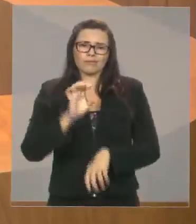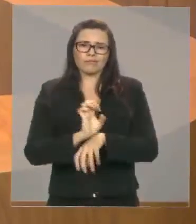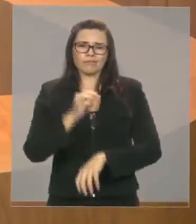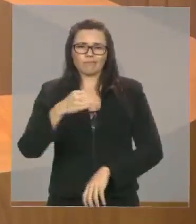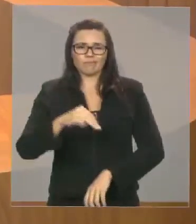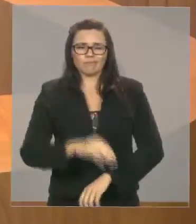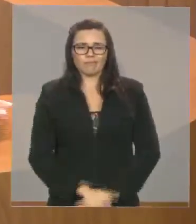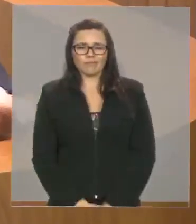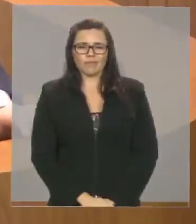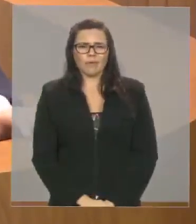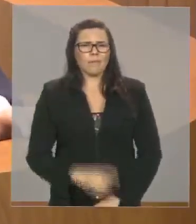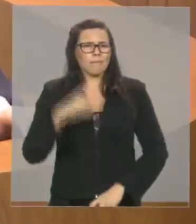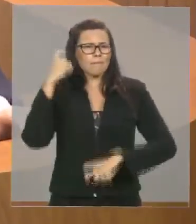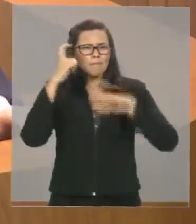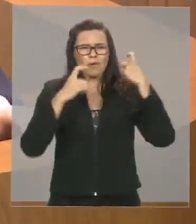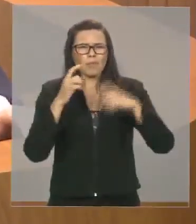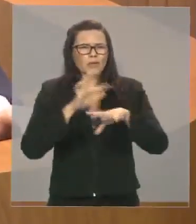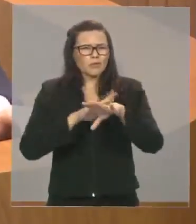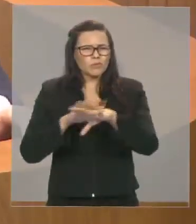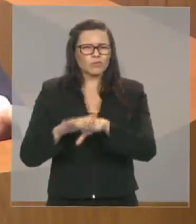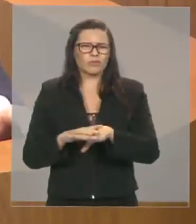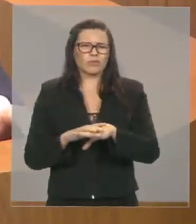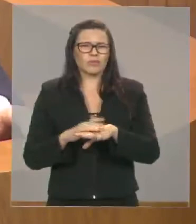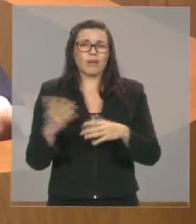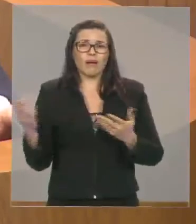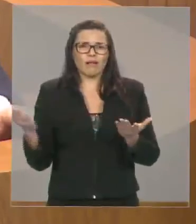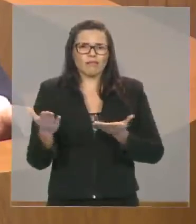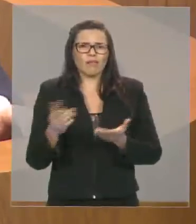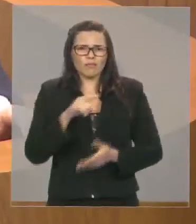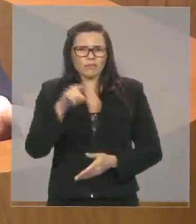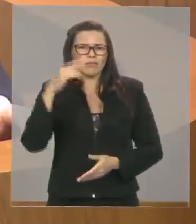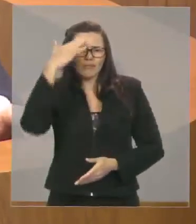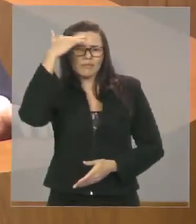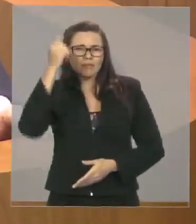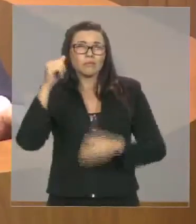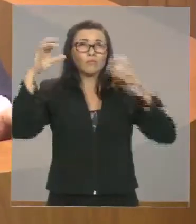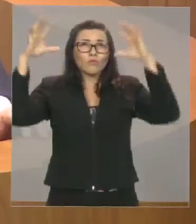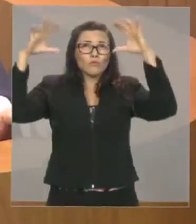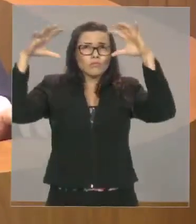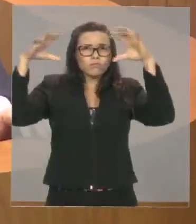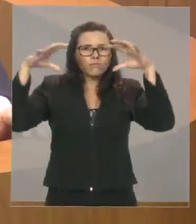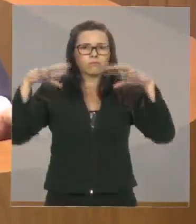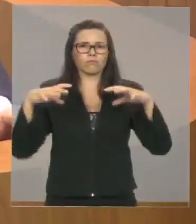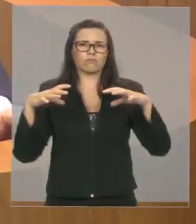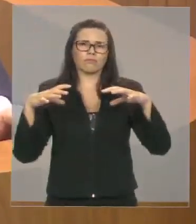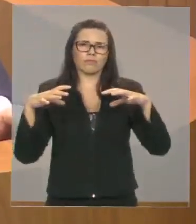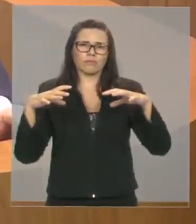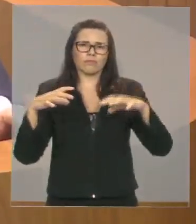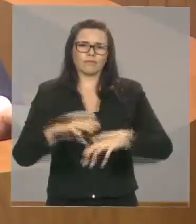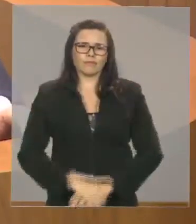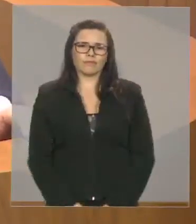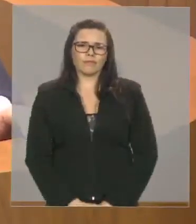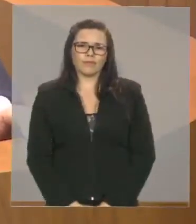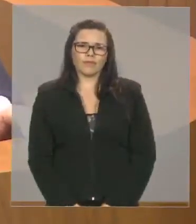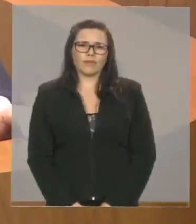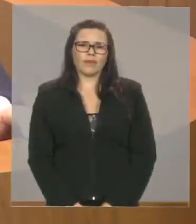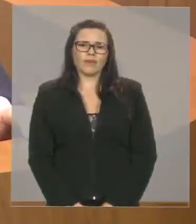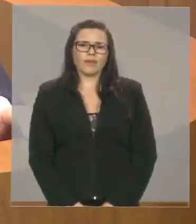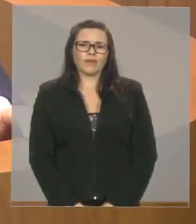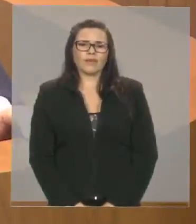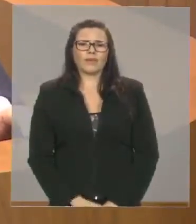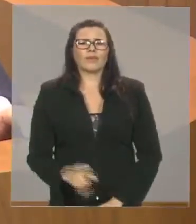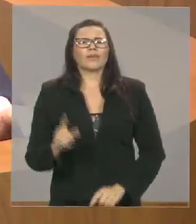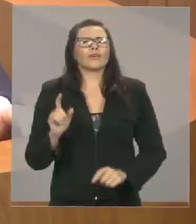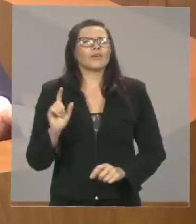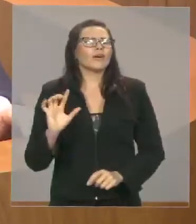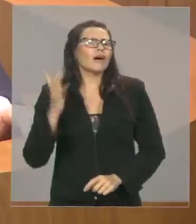que principalmente no inverno, num período chuvoso, aparece e, de certa forma, encarece o